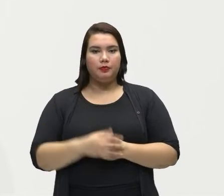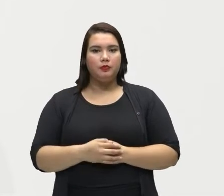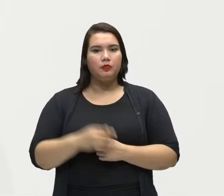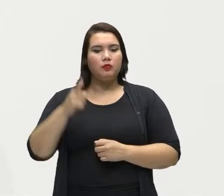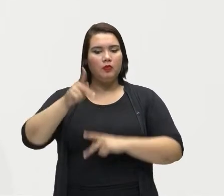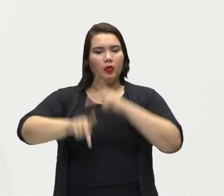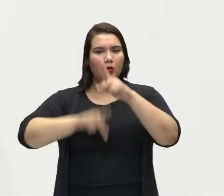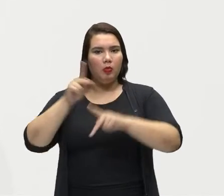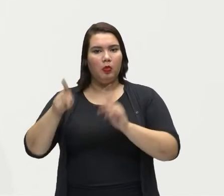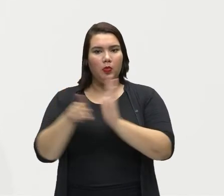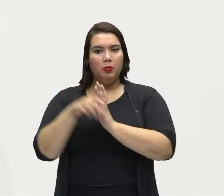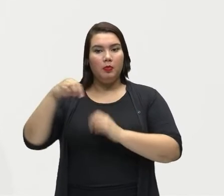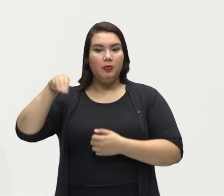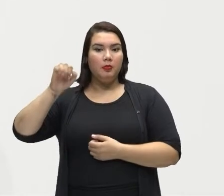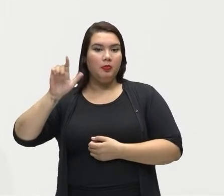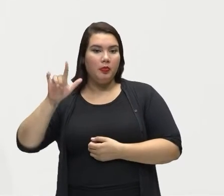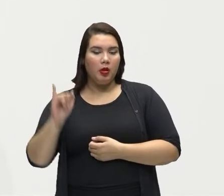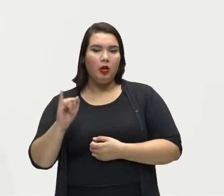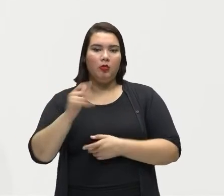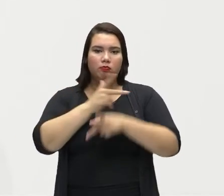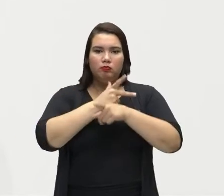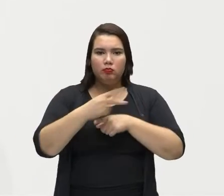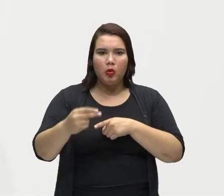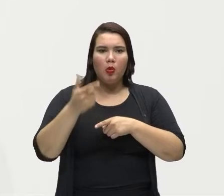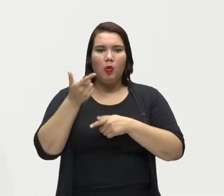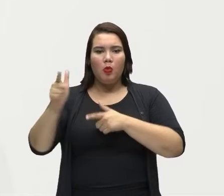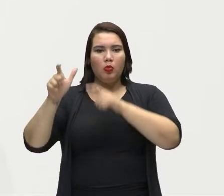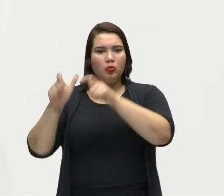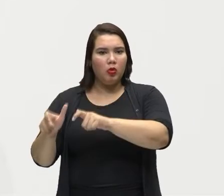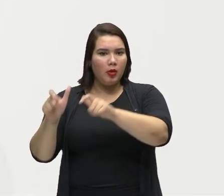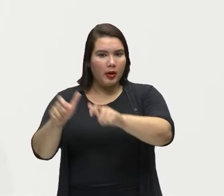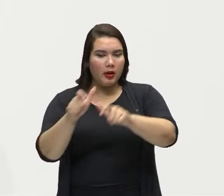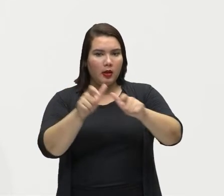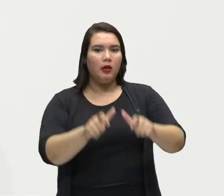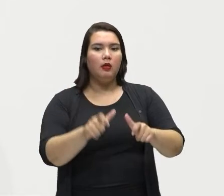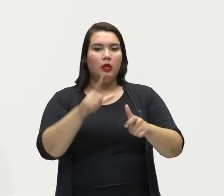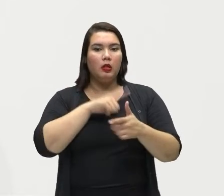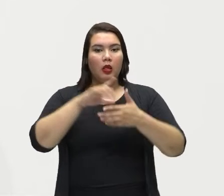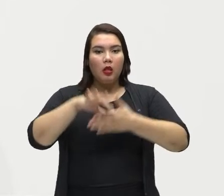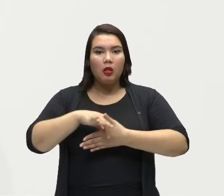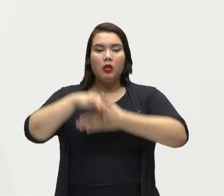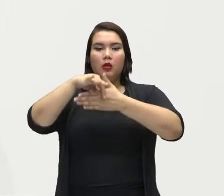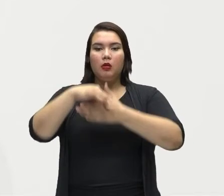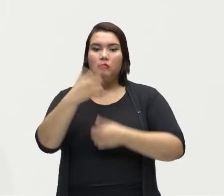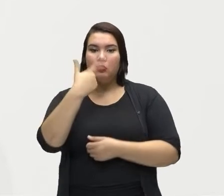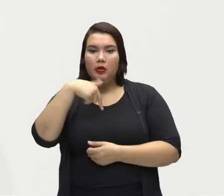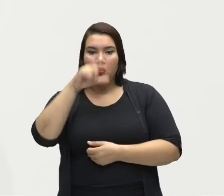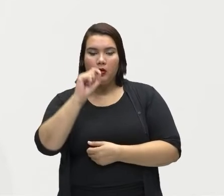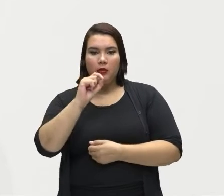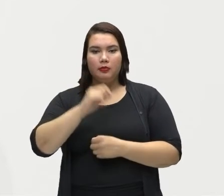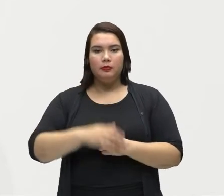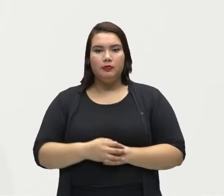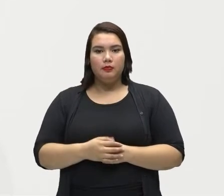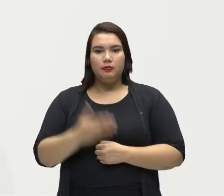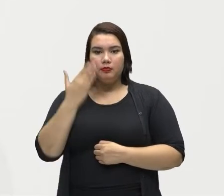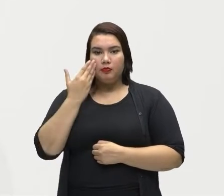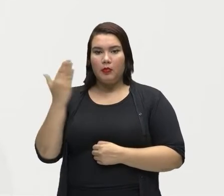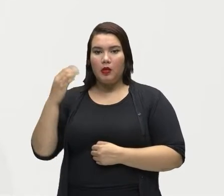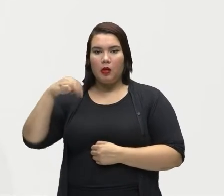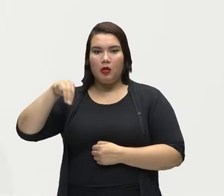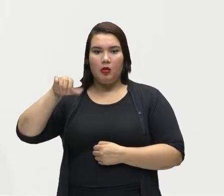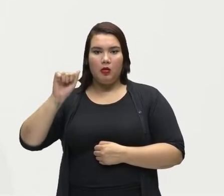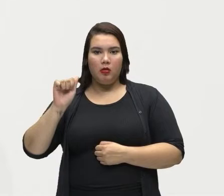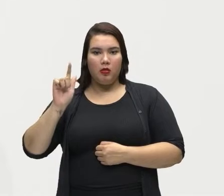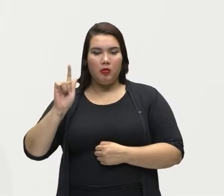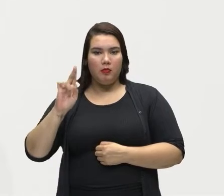Mali conquistaram o território do antigo Império de Gana sob a liderança de Magnan